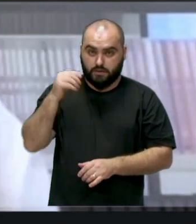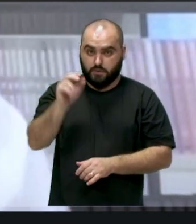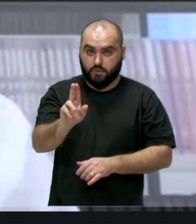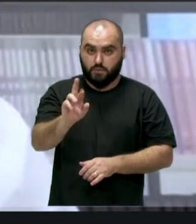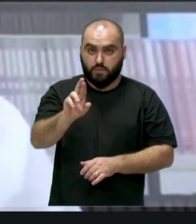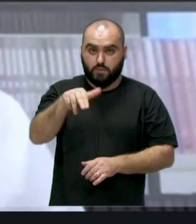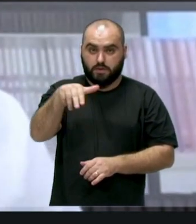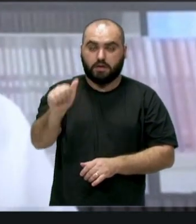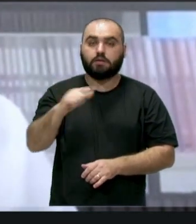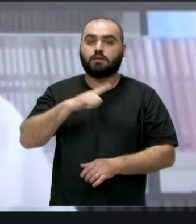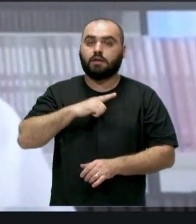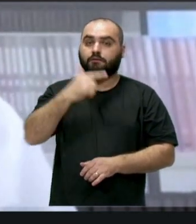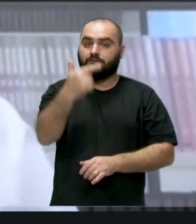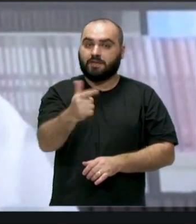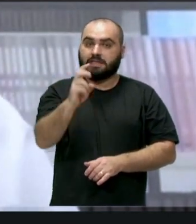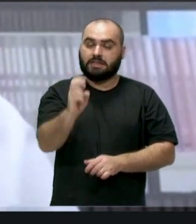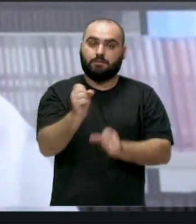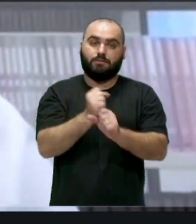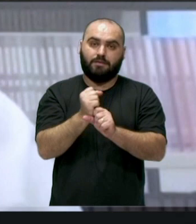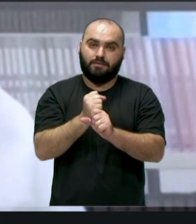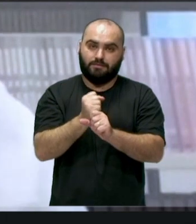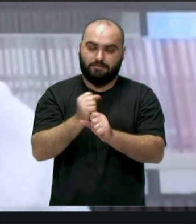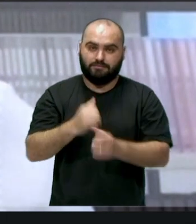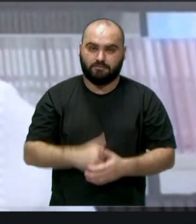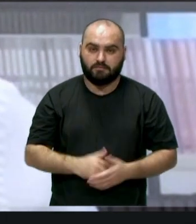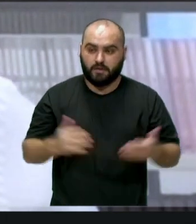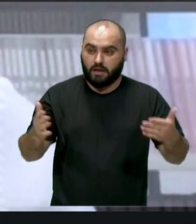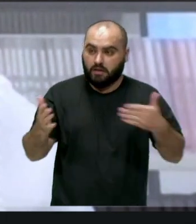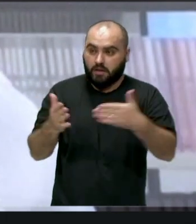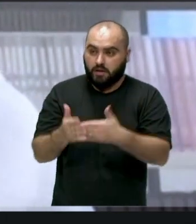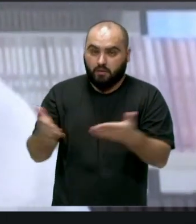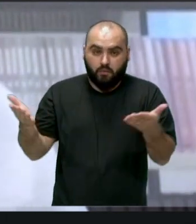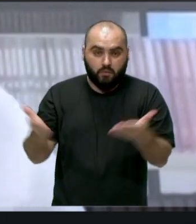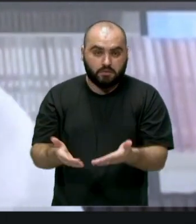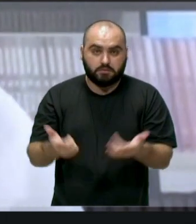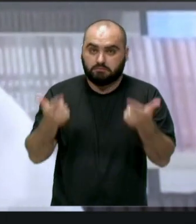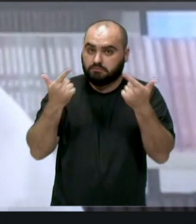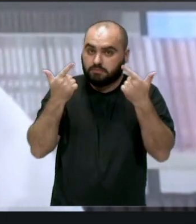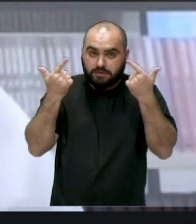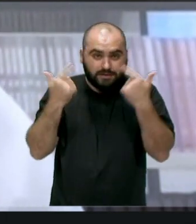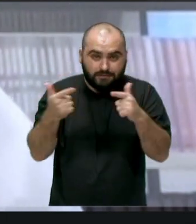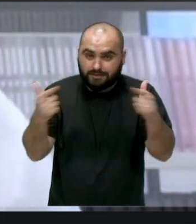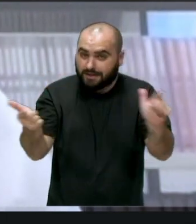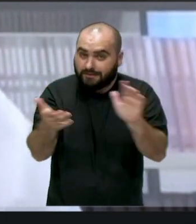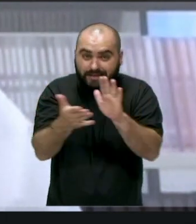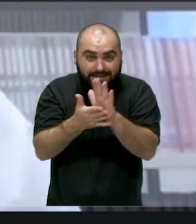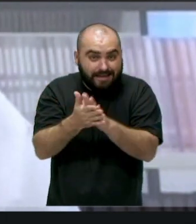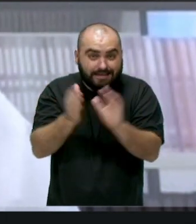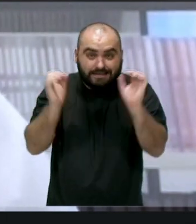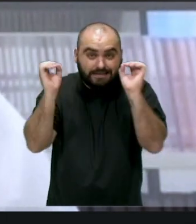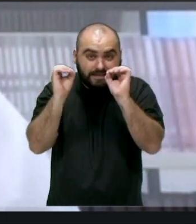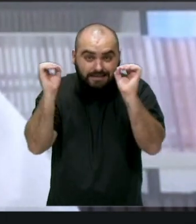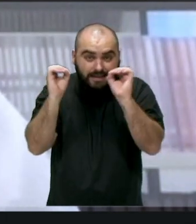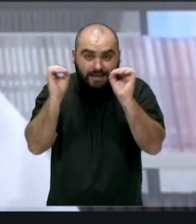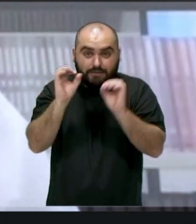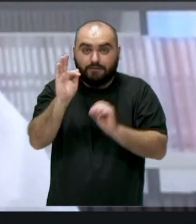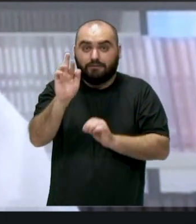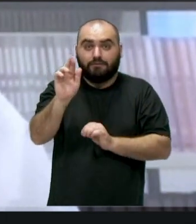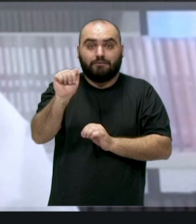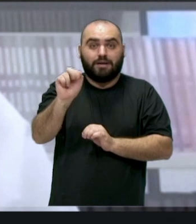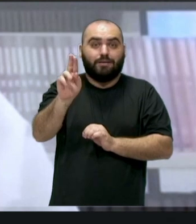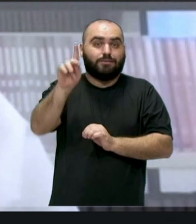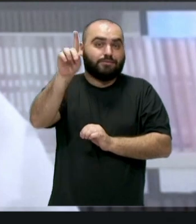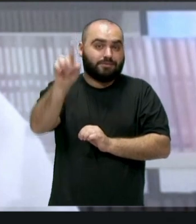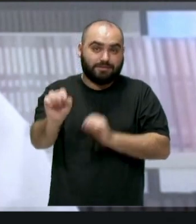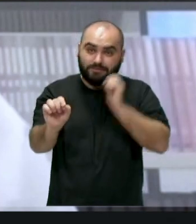em todo o território nacional. Até hoje não houve sequer um indício de fraude levado adiante, no